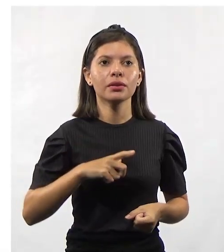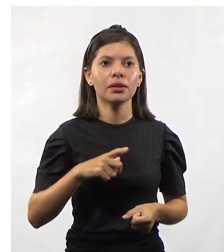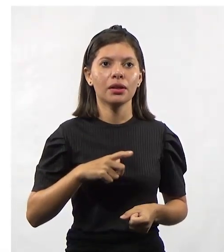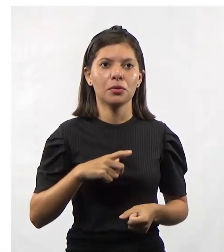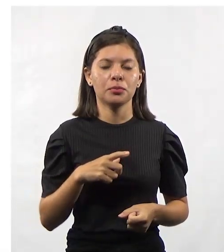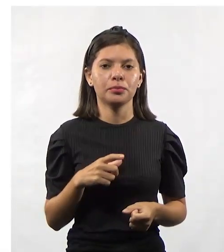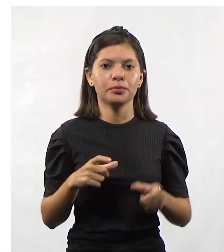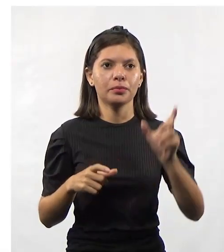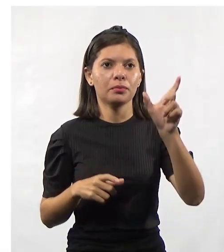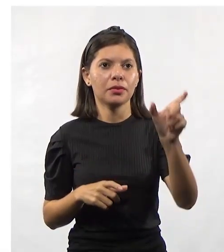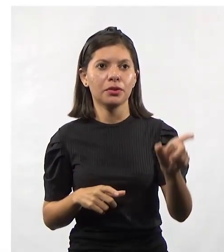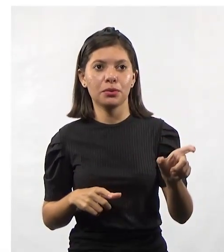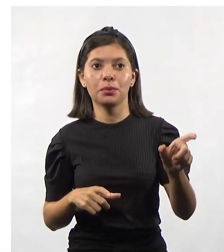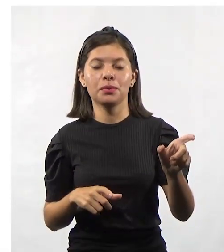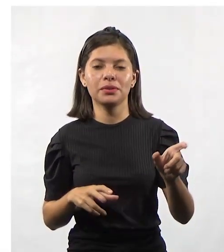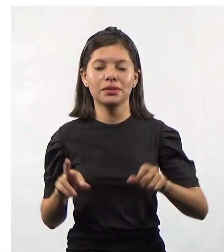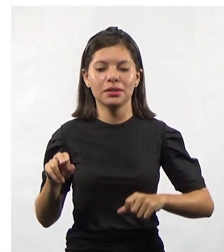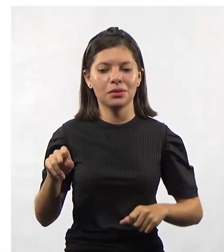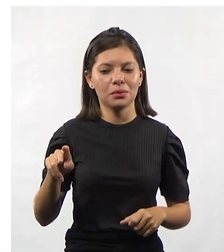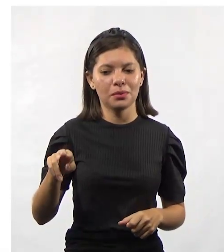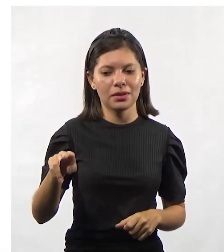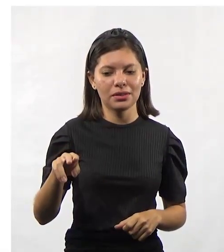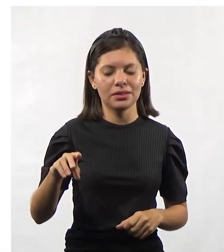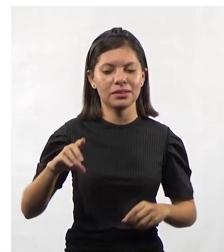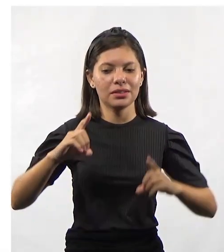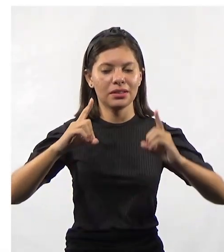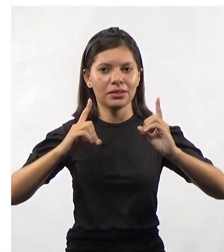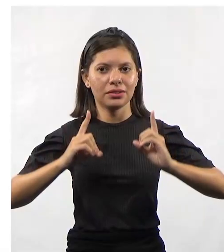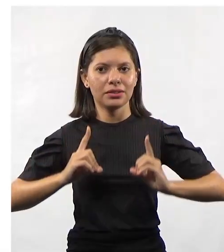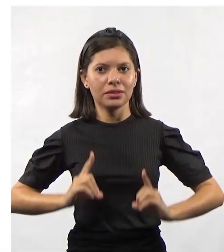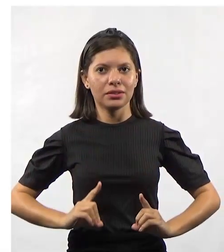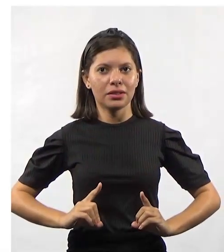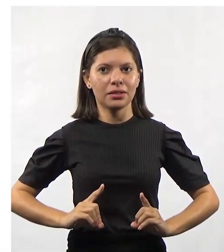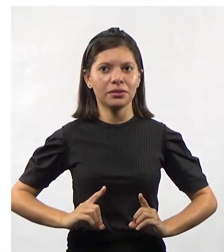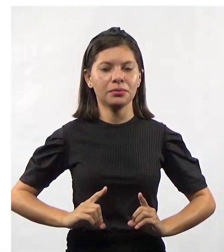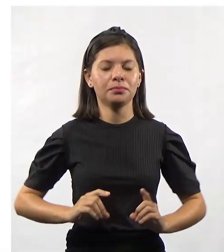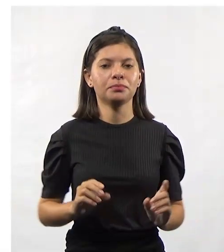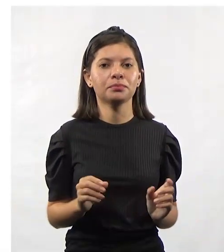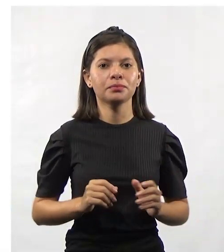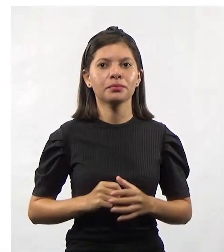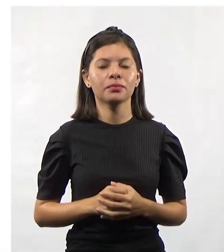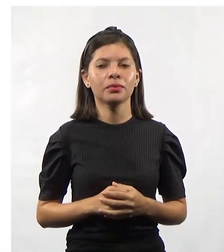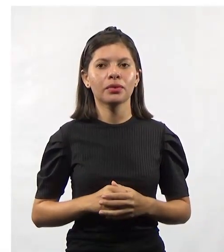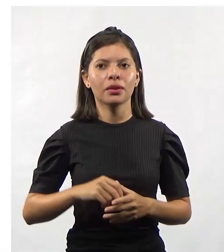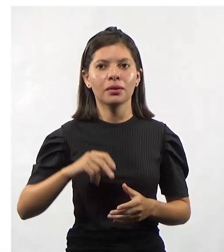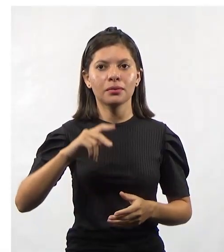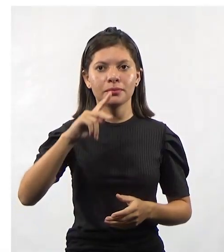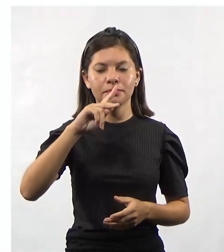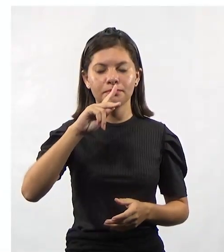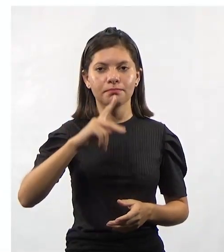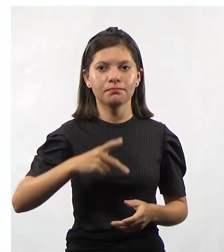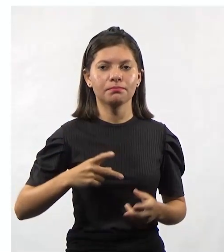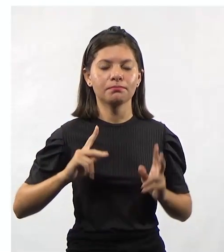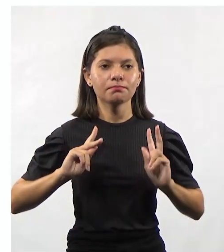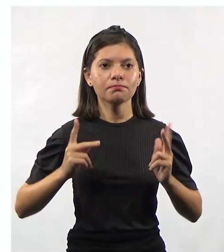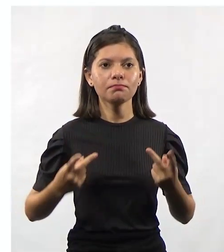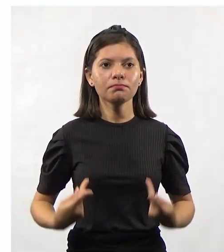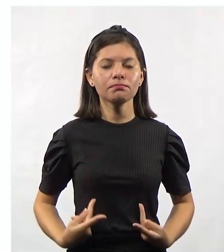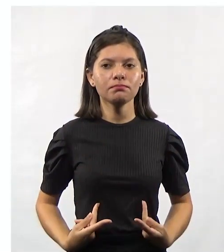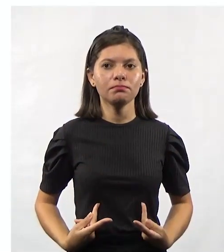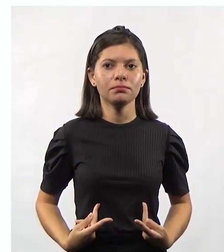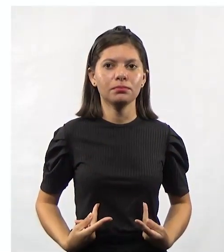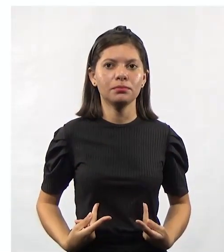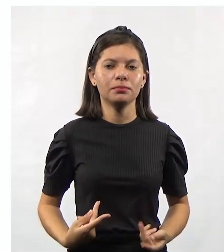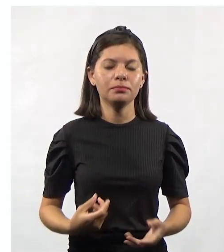né? Então, nós temos, as pessoas, elas são iguais em dignidade,